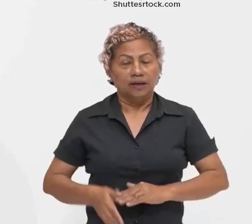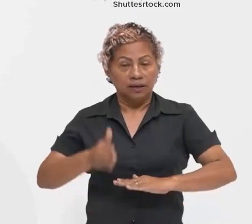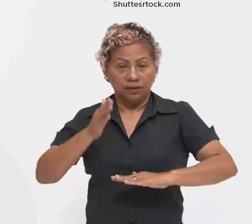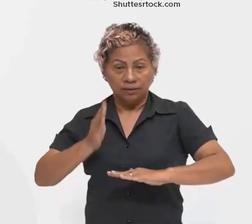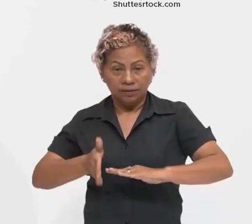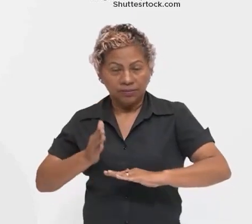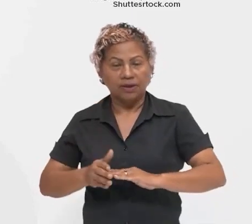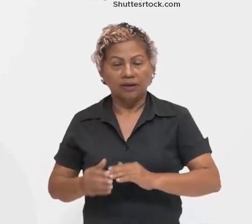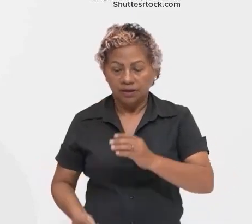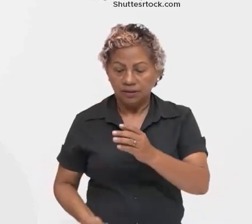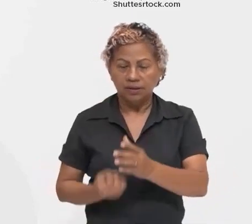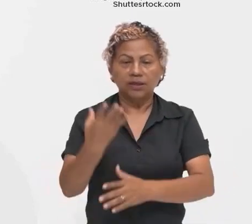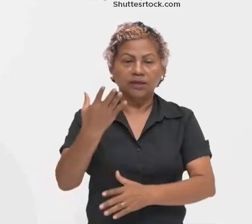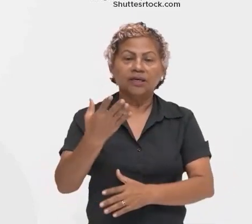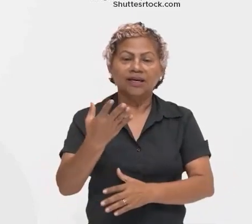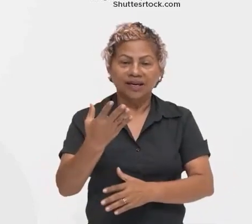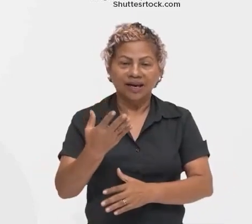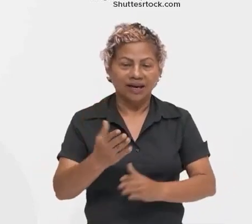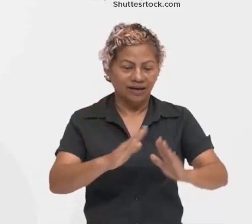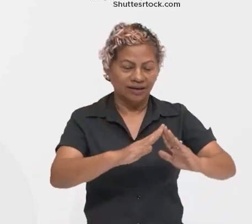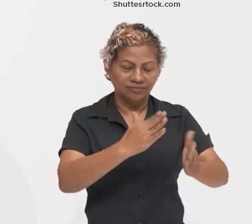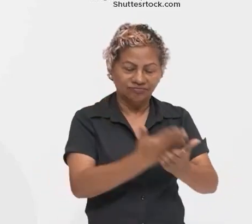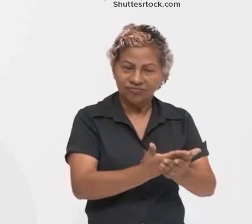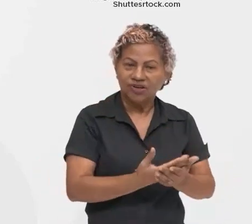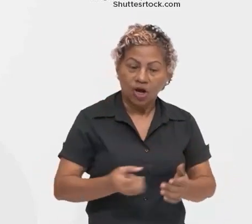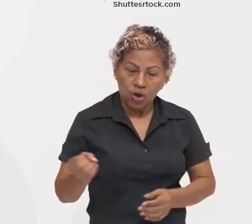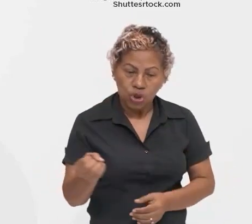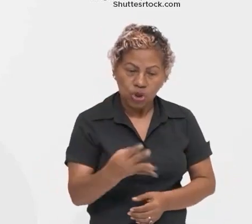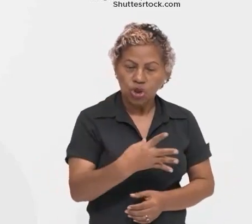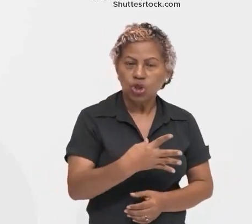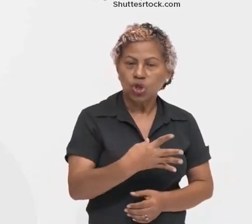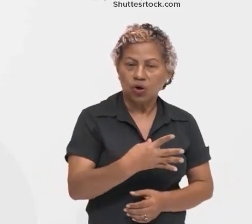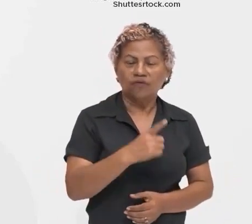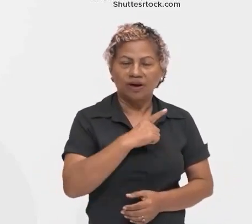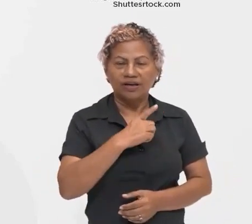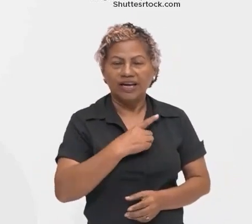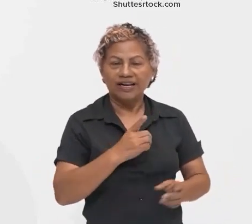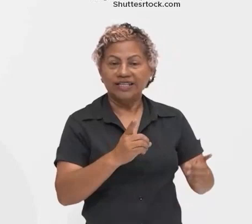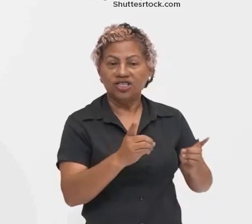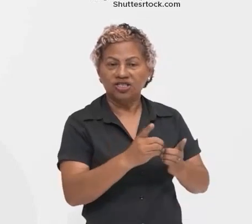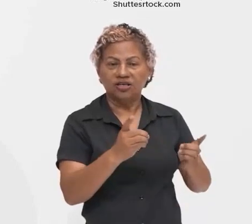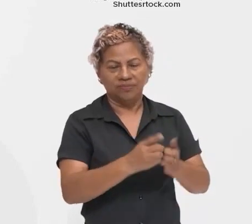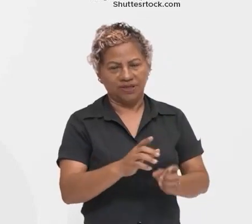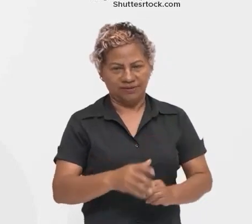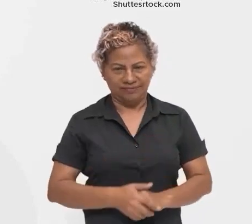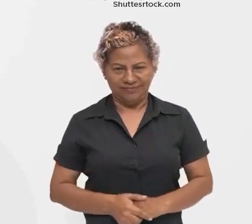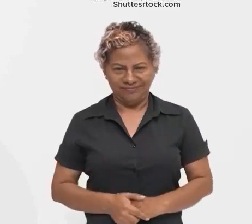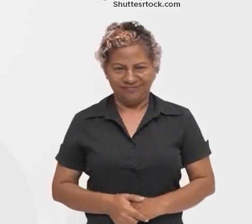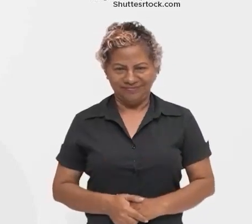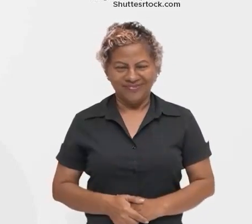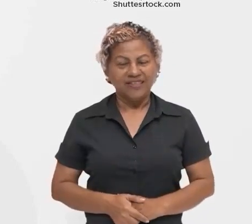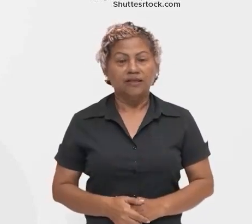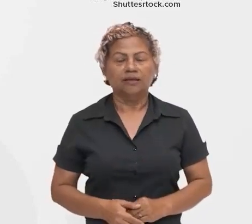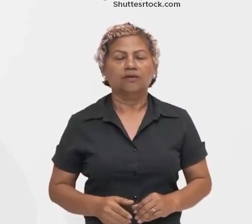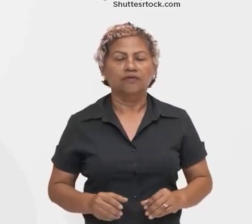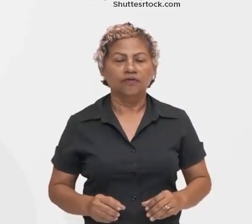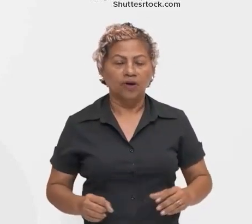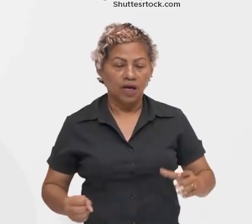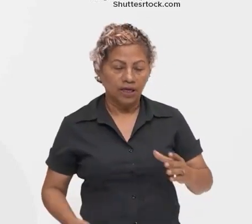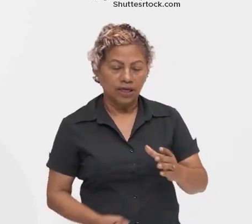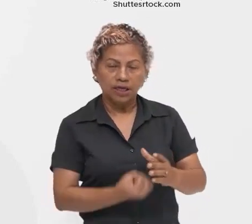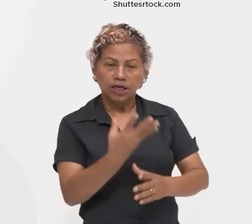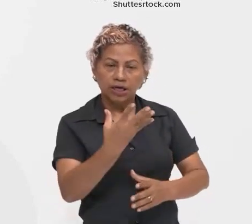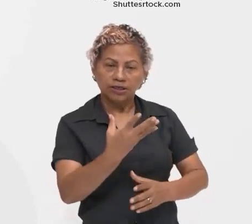para tornar a sala de aula mais dinâmica. A instrução por pares acontece com a formação de